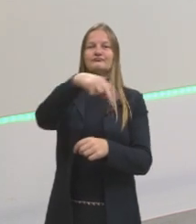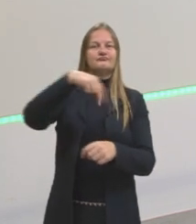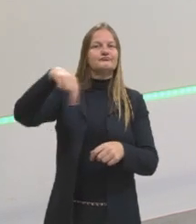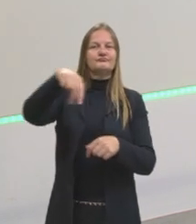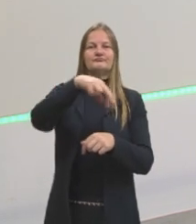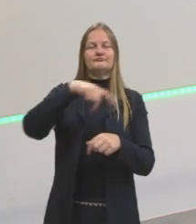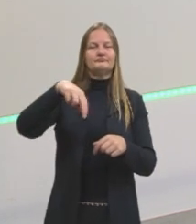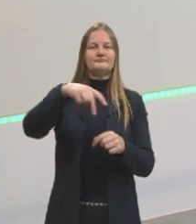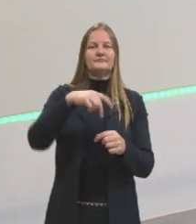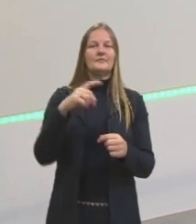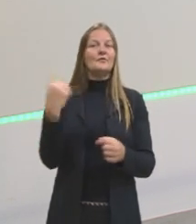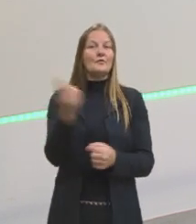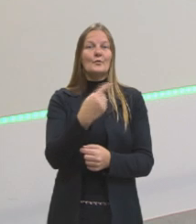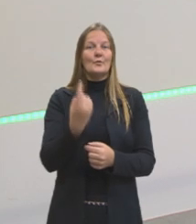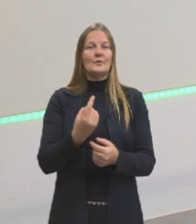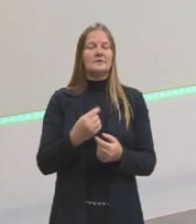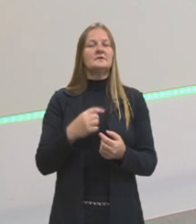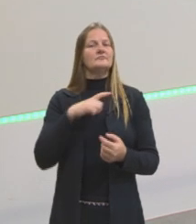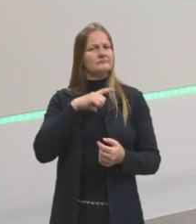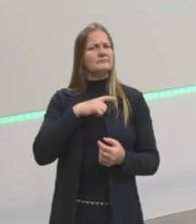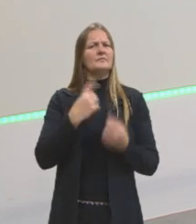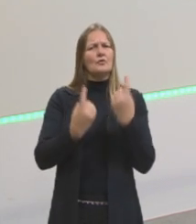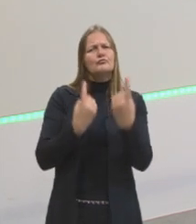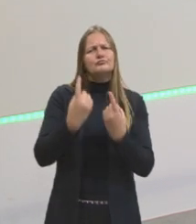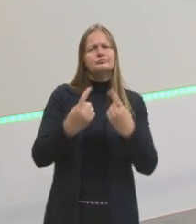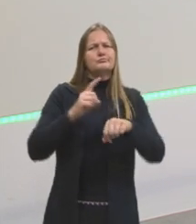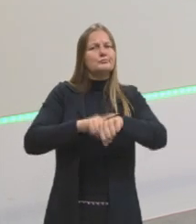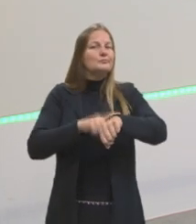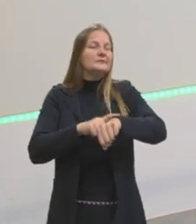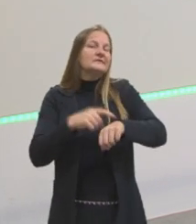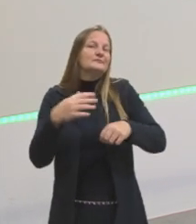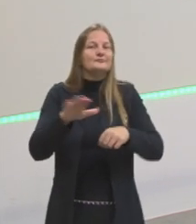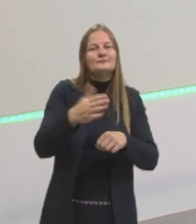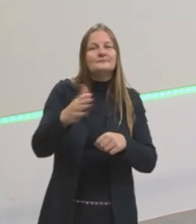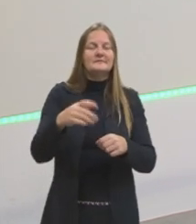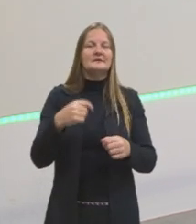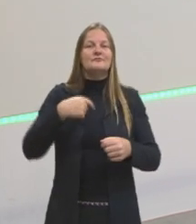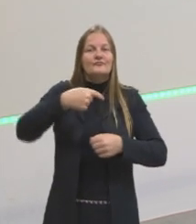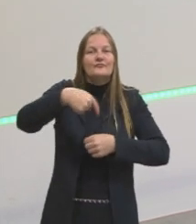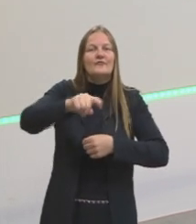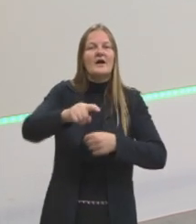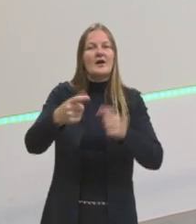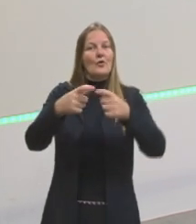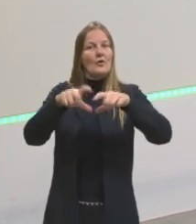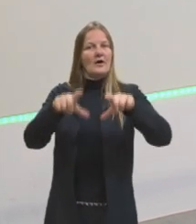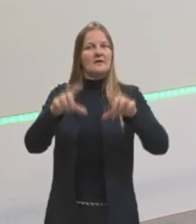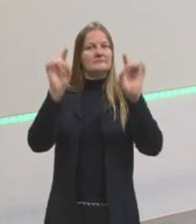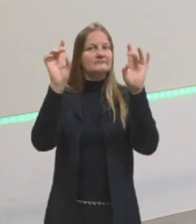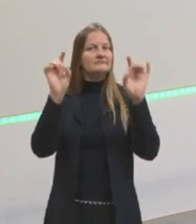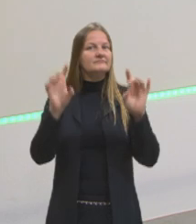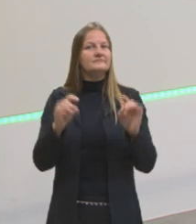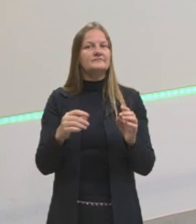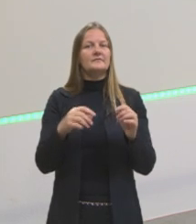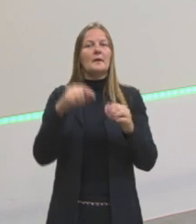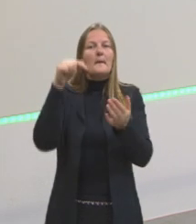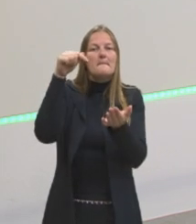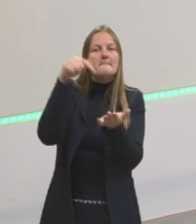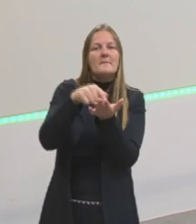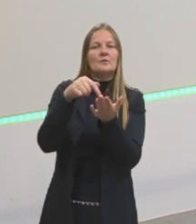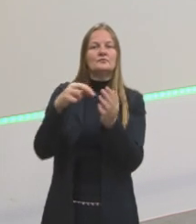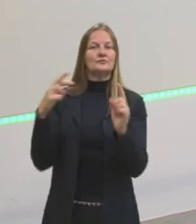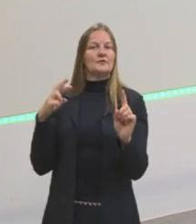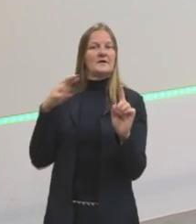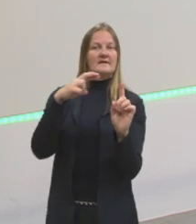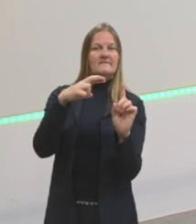e todo mundo então de alguma forma ou de outra em algum momento outro vai num desses locais e por isso eu trouxe esses pontos